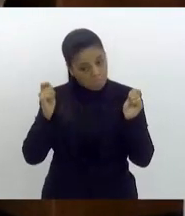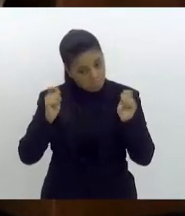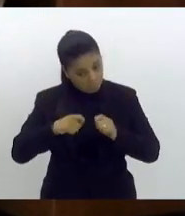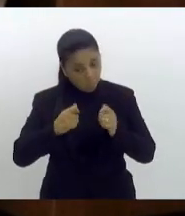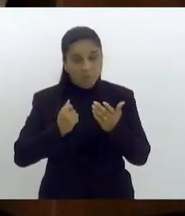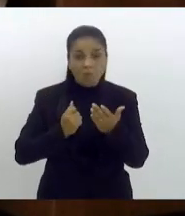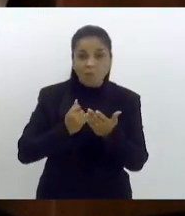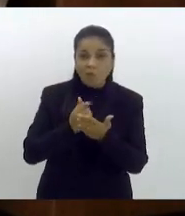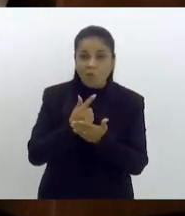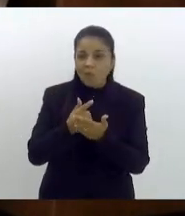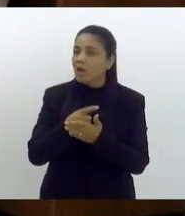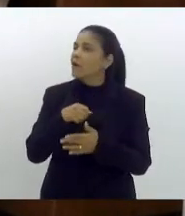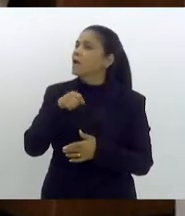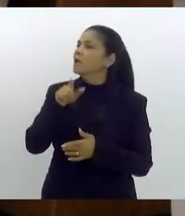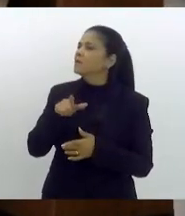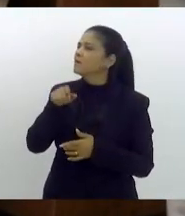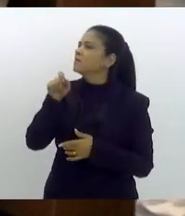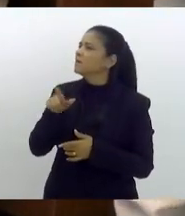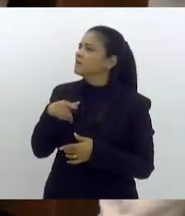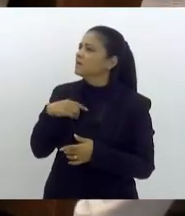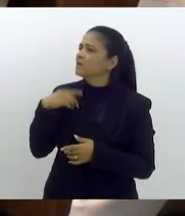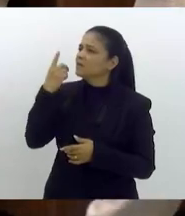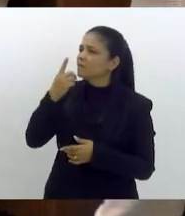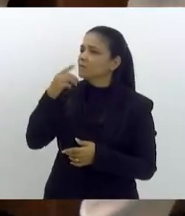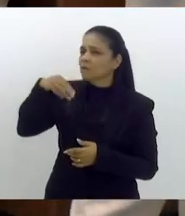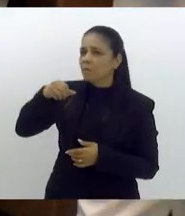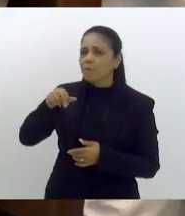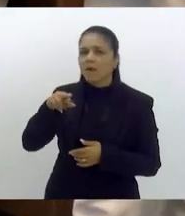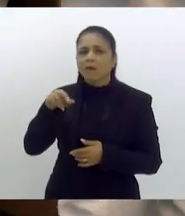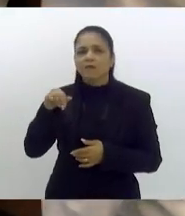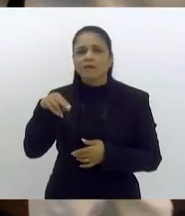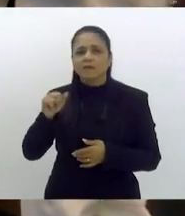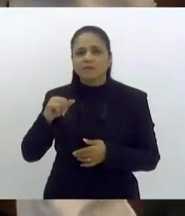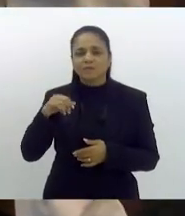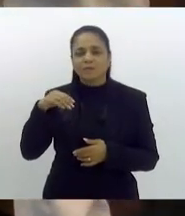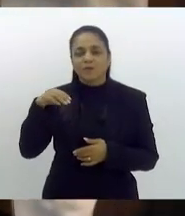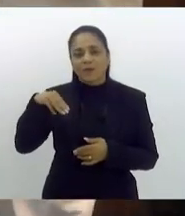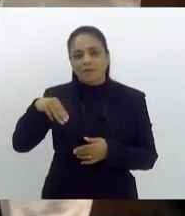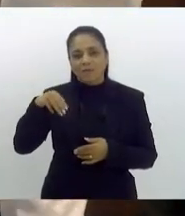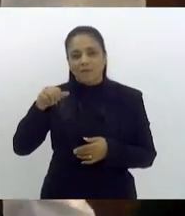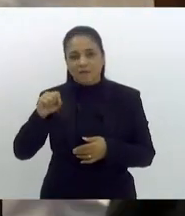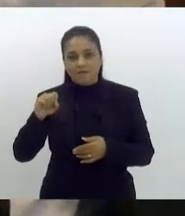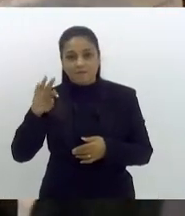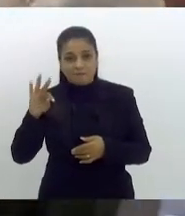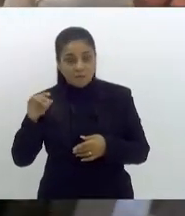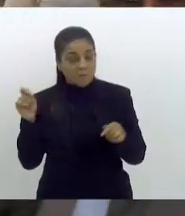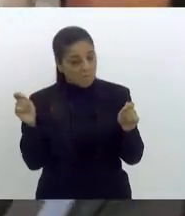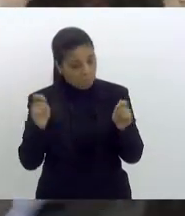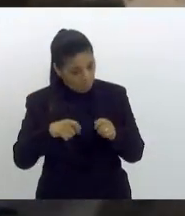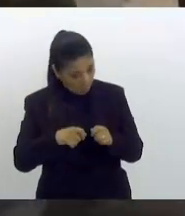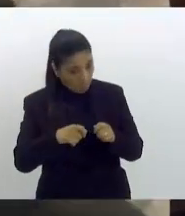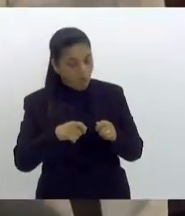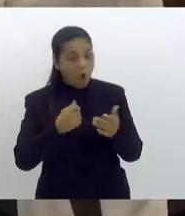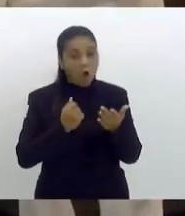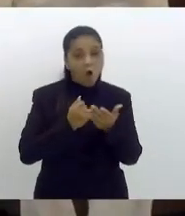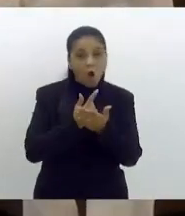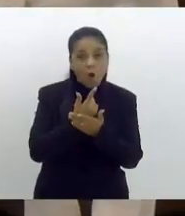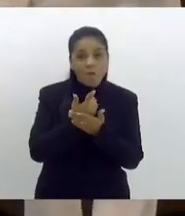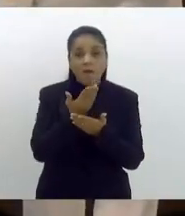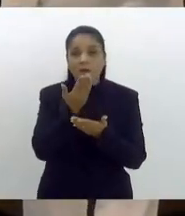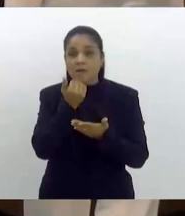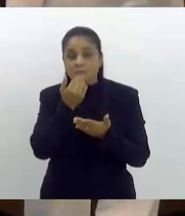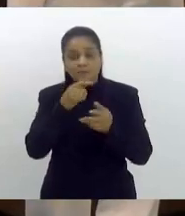Cadê a deputada Marina do MST podem comprar produtos da Agricultura Familiar E aí